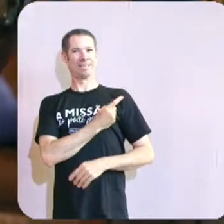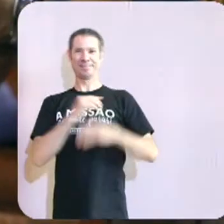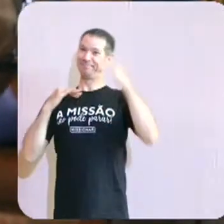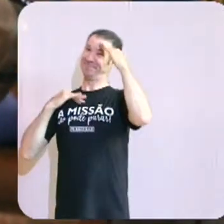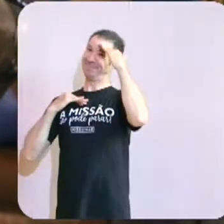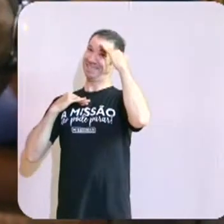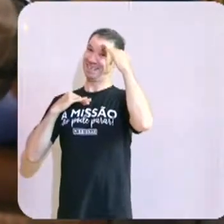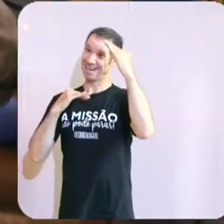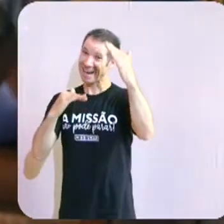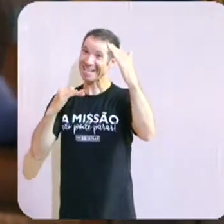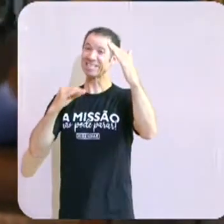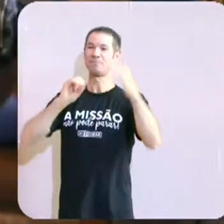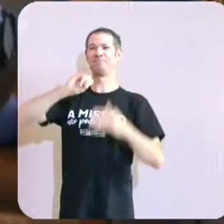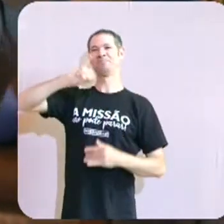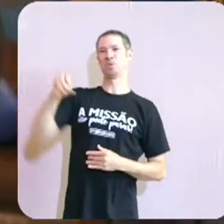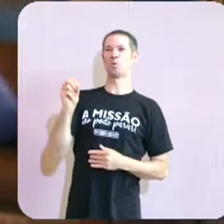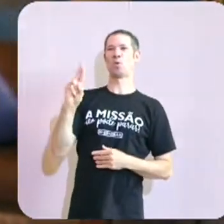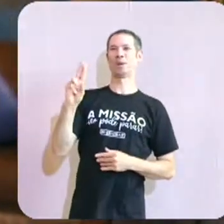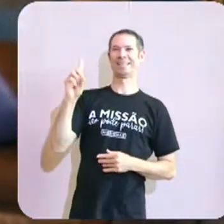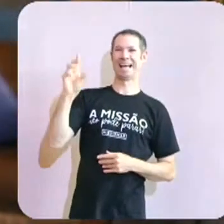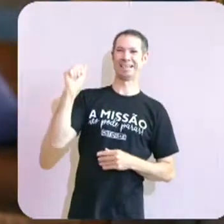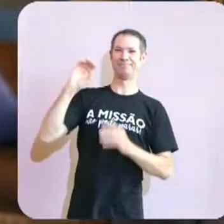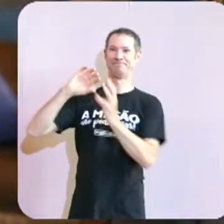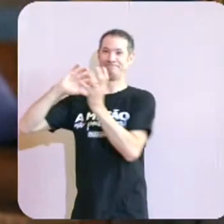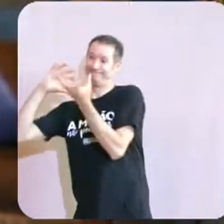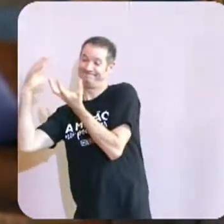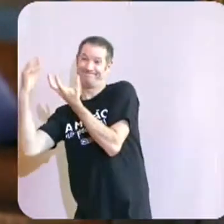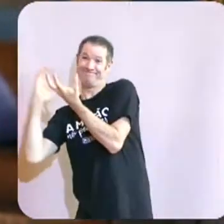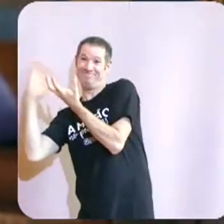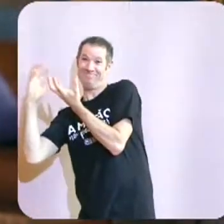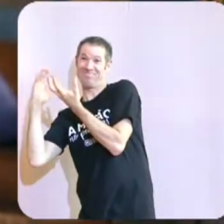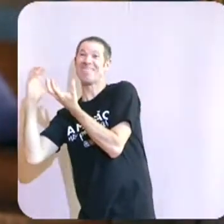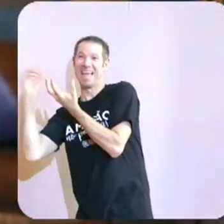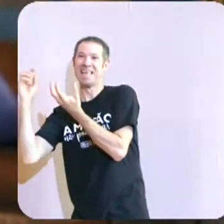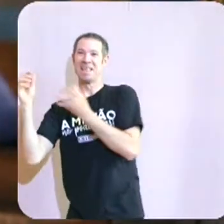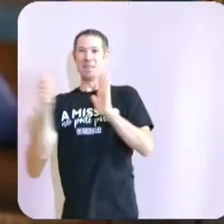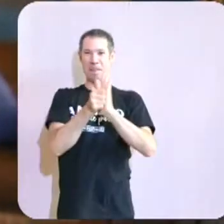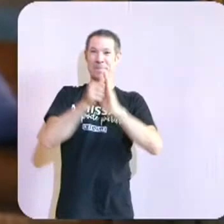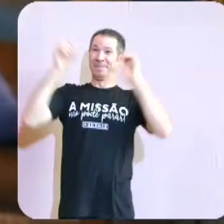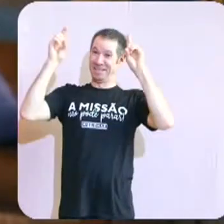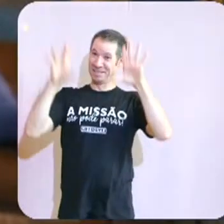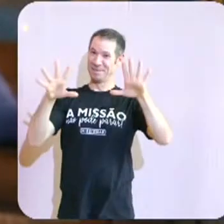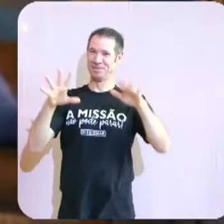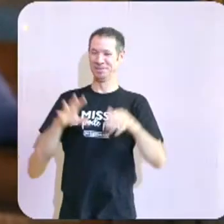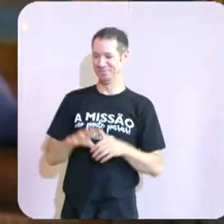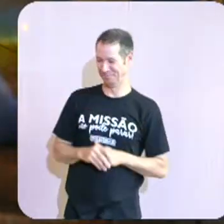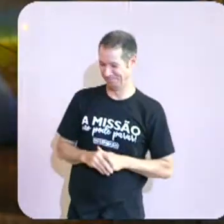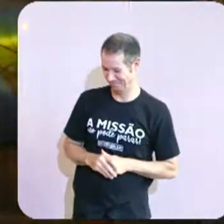gratidão aqui da Jordânia, do Oriente Médio, para vocês da PIB. Que Deus os abençoe.